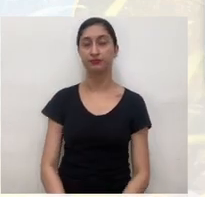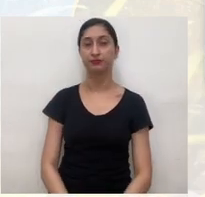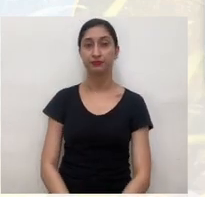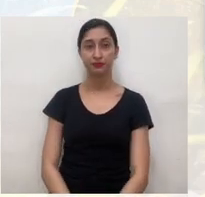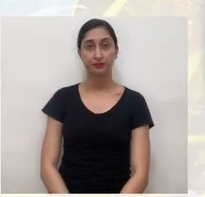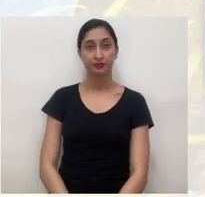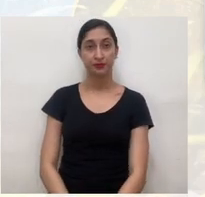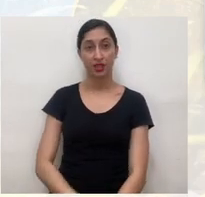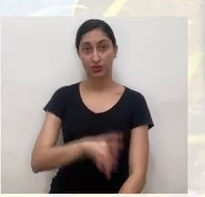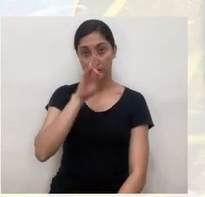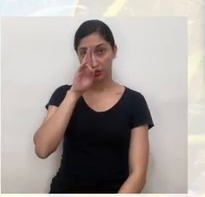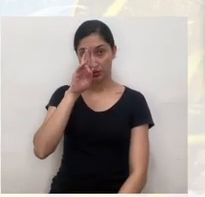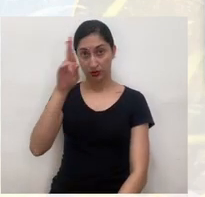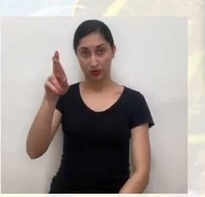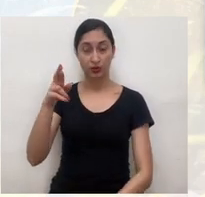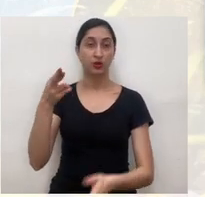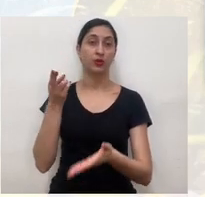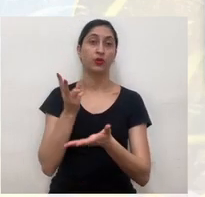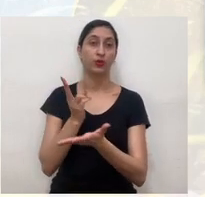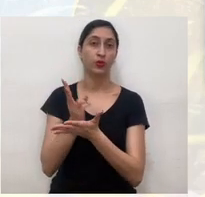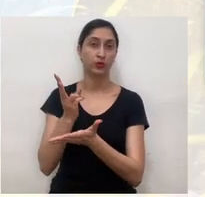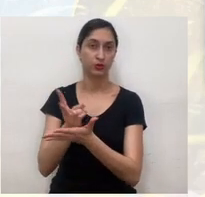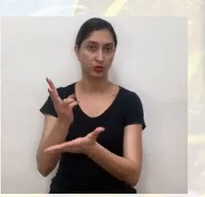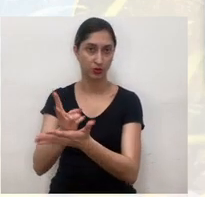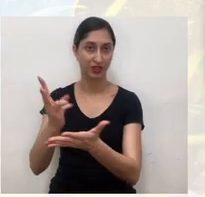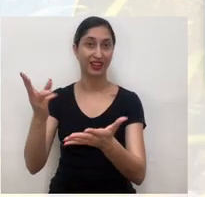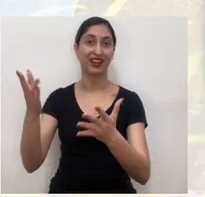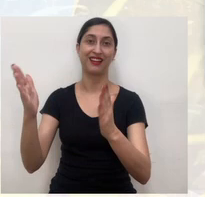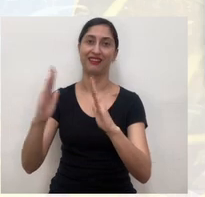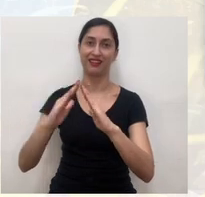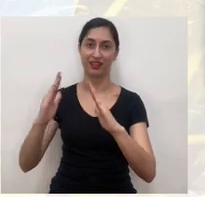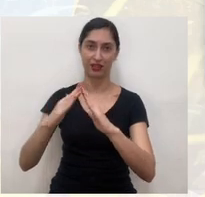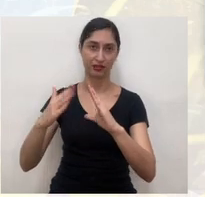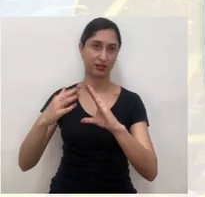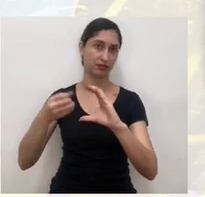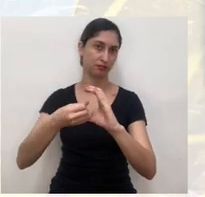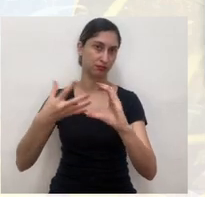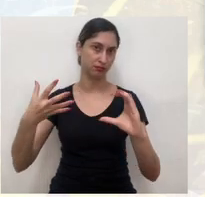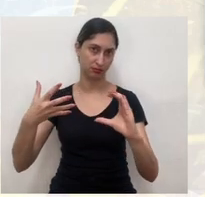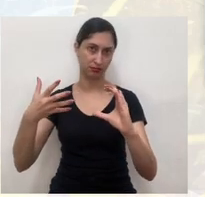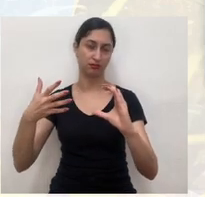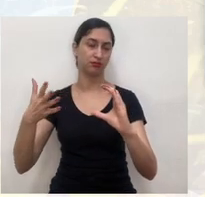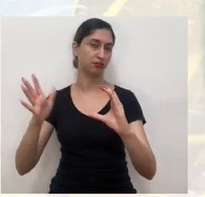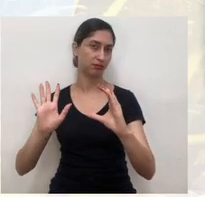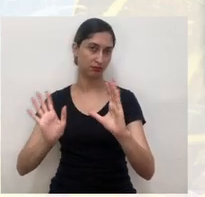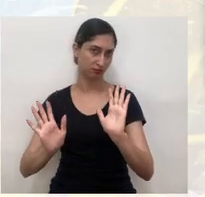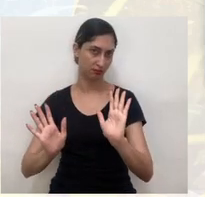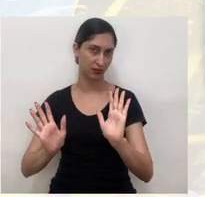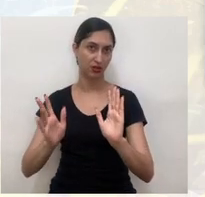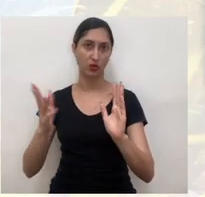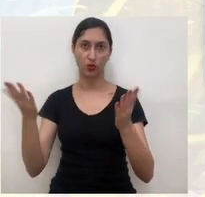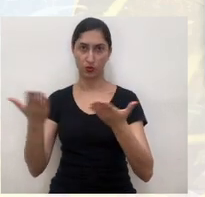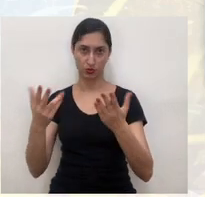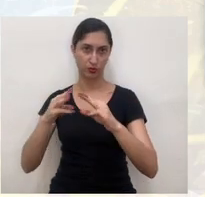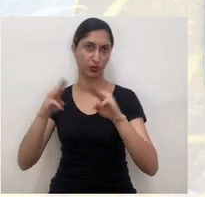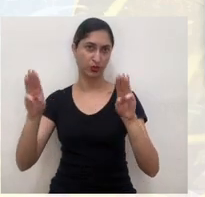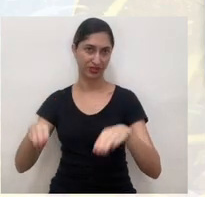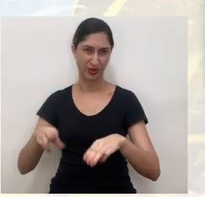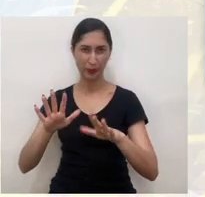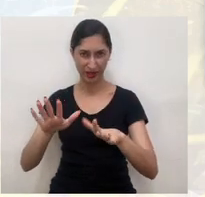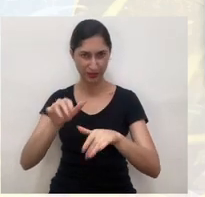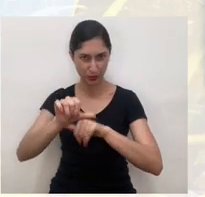diretora mantém as características de uma residência ali. Né? Não é porque hoje em dia é um museu que você vai mudar